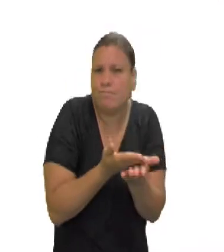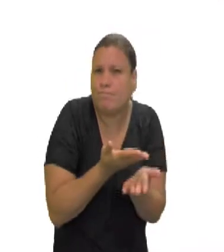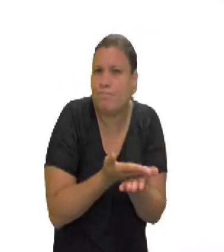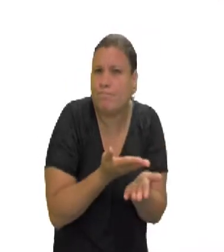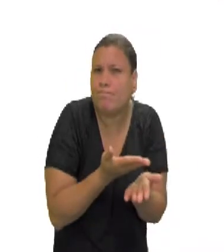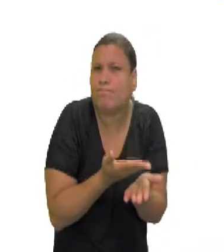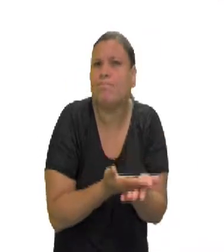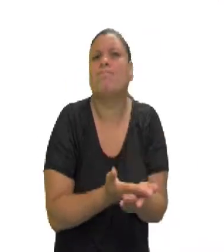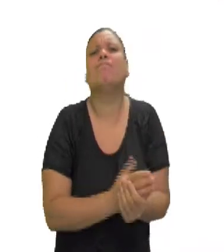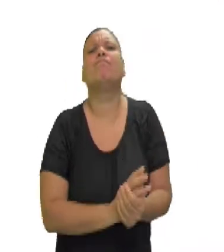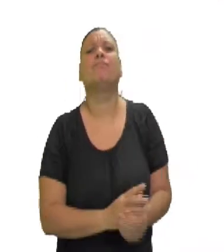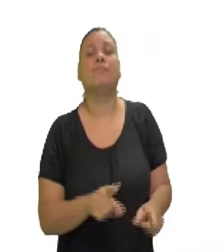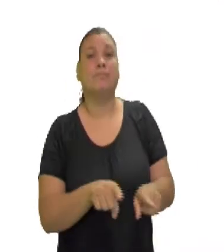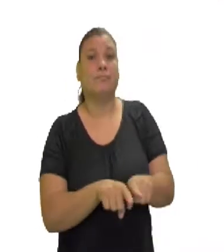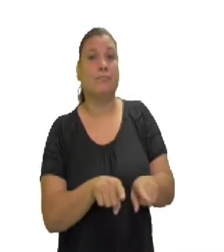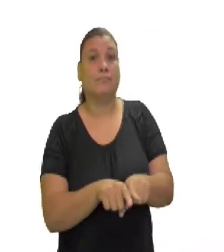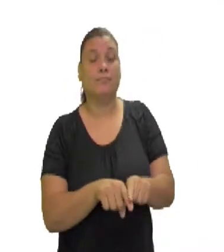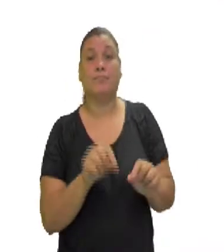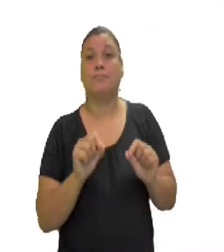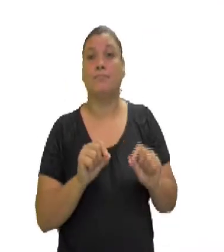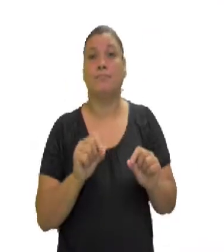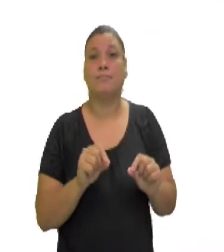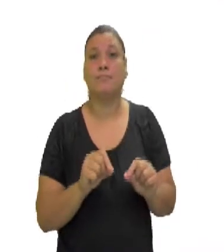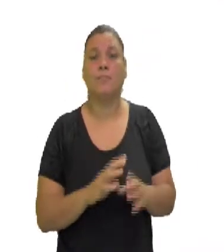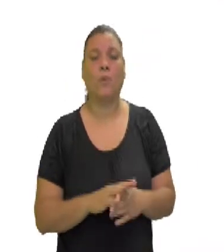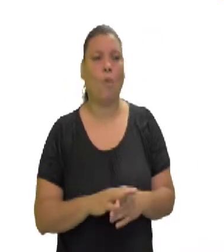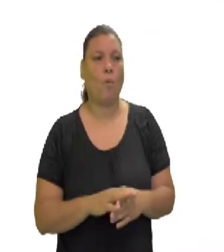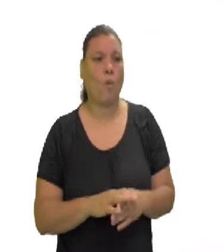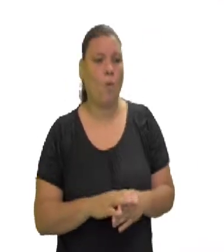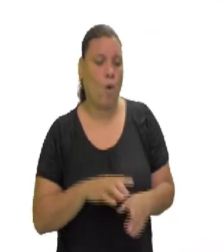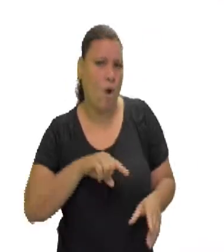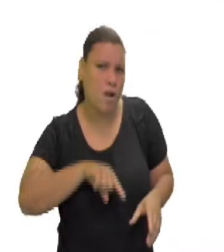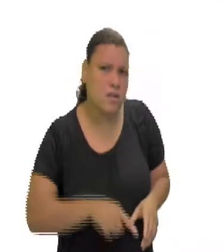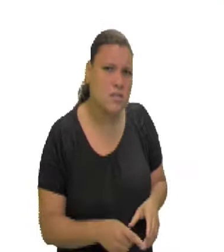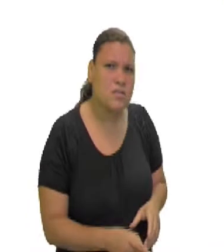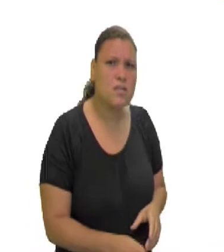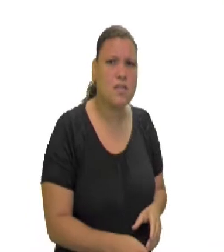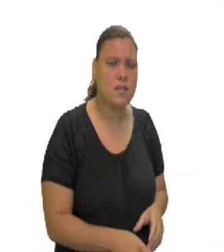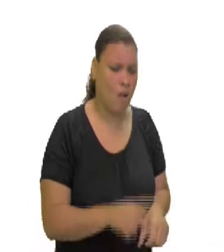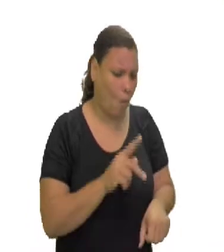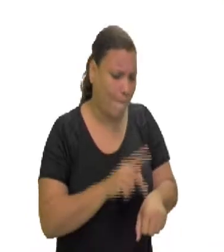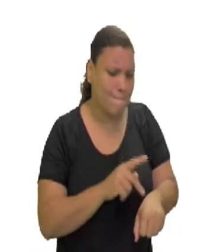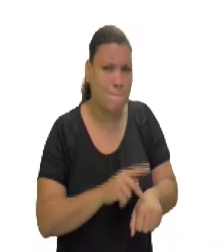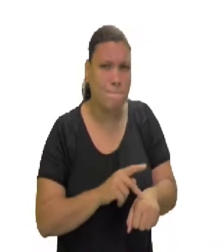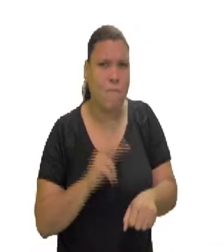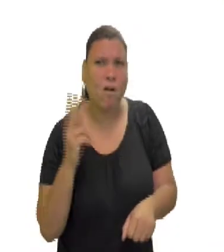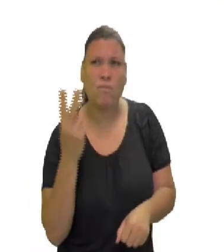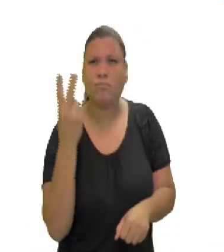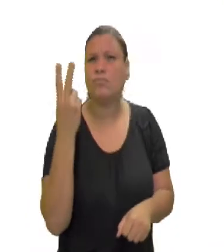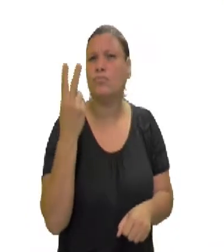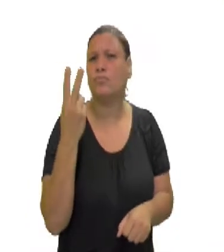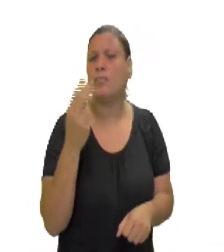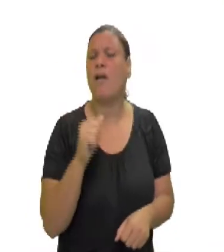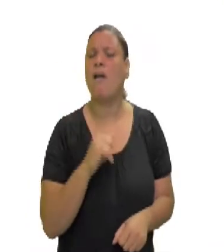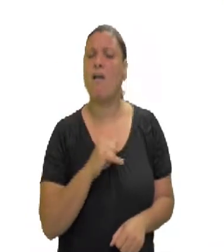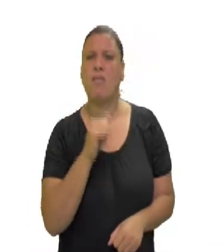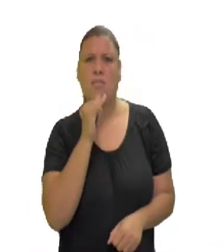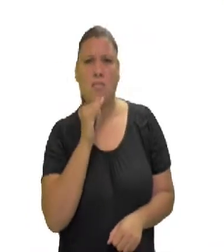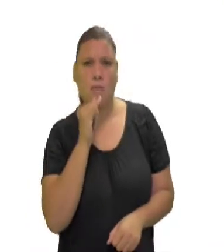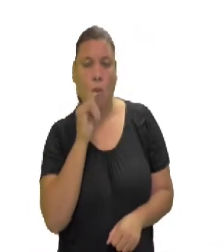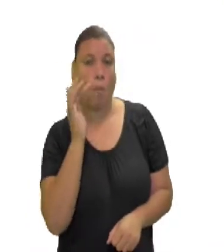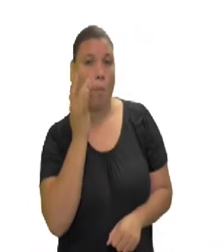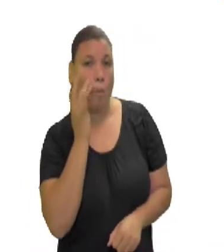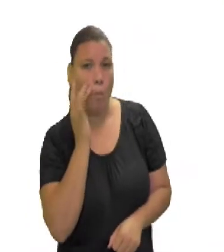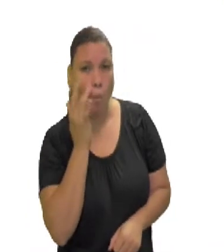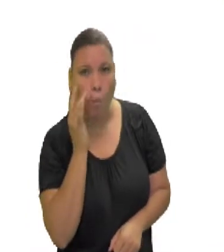beneficiamento de minério. Por exemplo, ouro, ferro, prata, entre vários outros minérios encontrados no subsolo